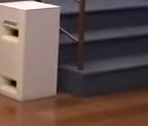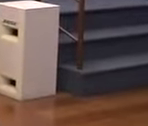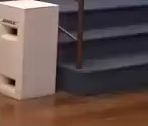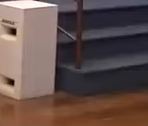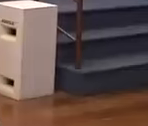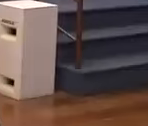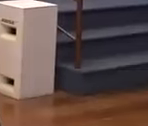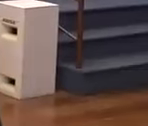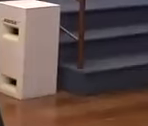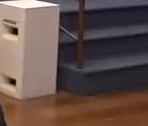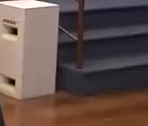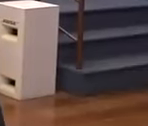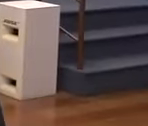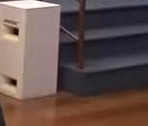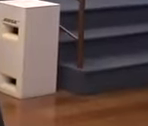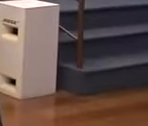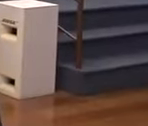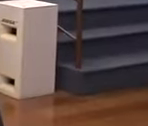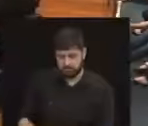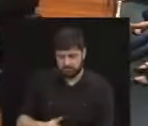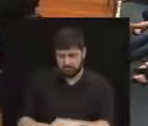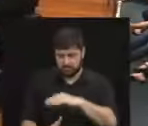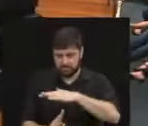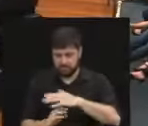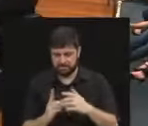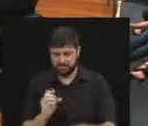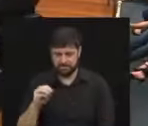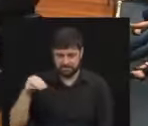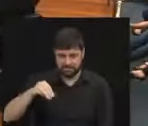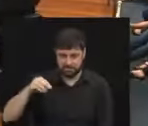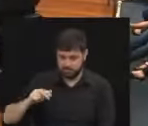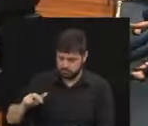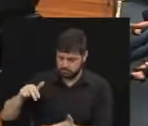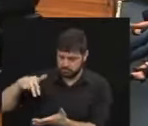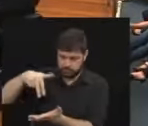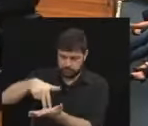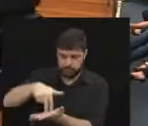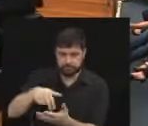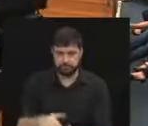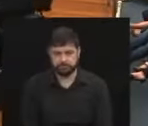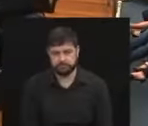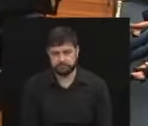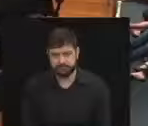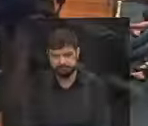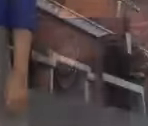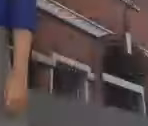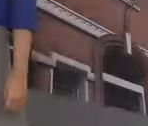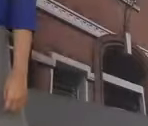de usuários de drogas ilícitas. O projeto segue em tramitação na Câmara.